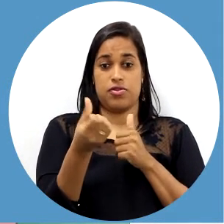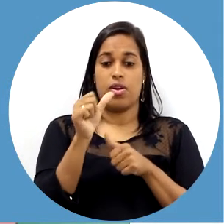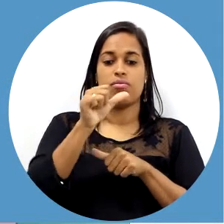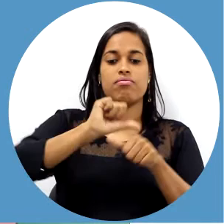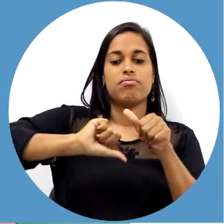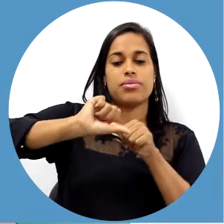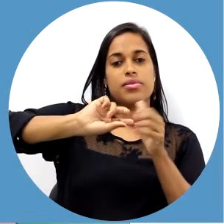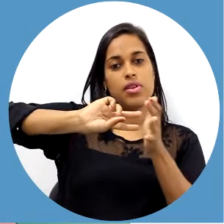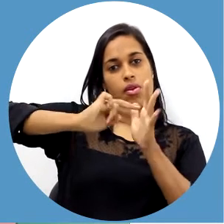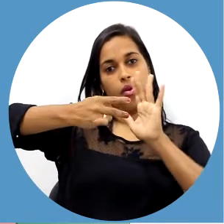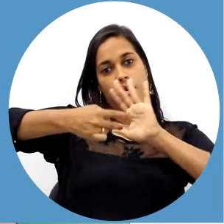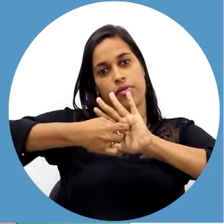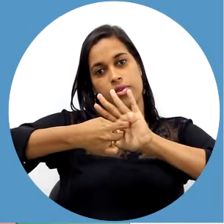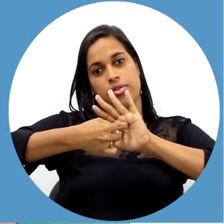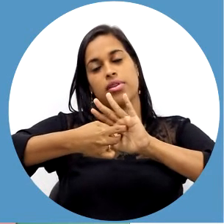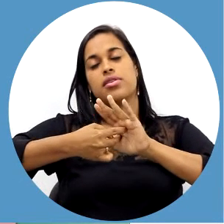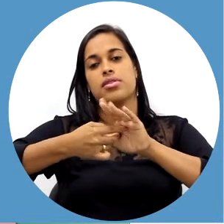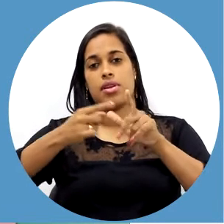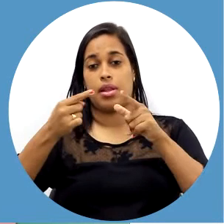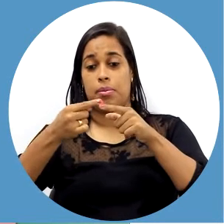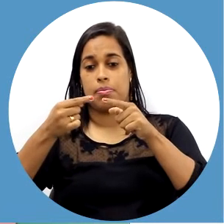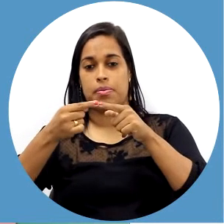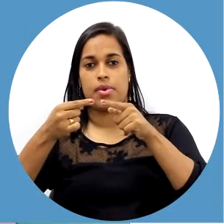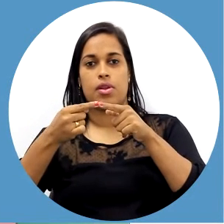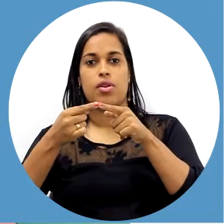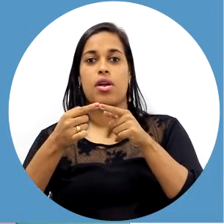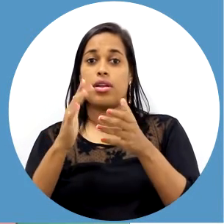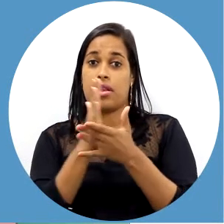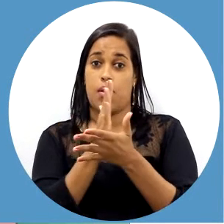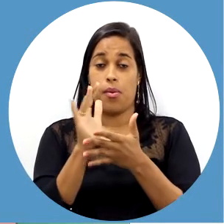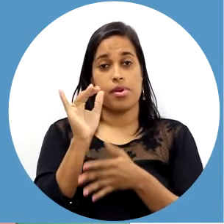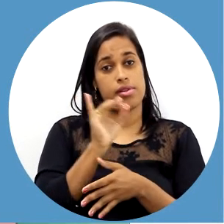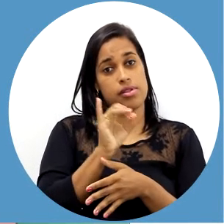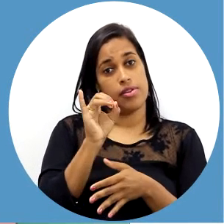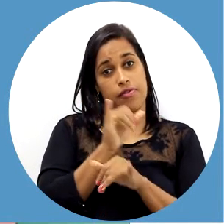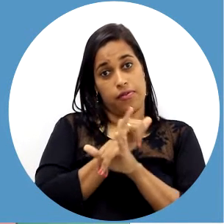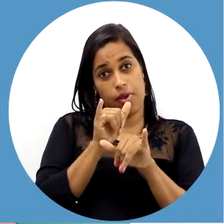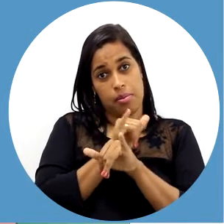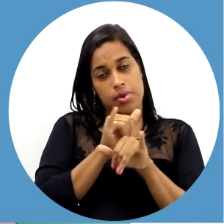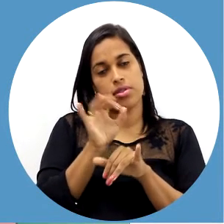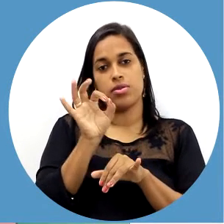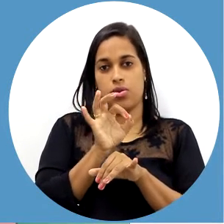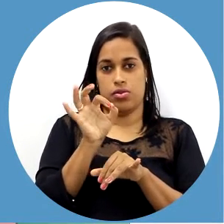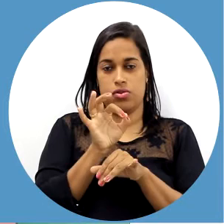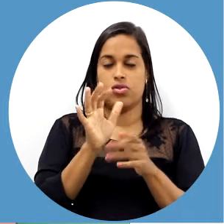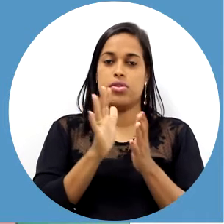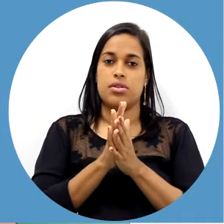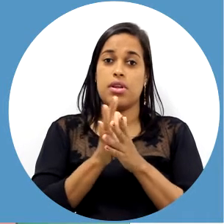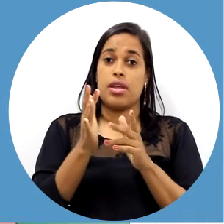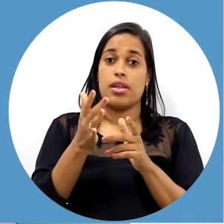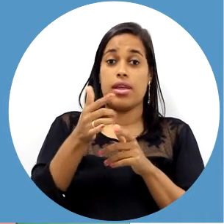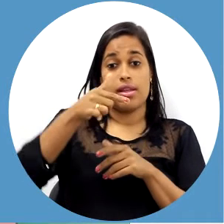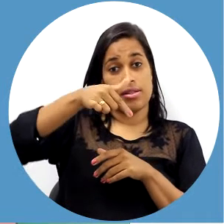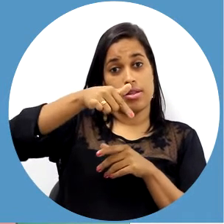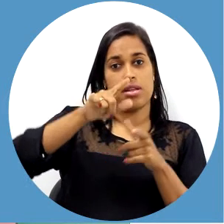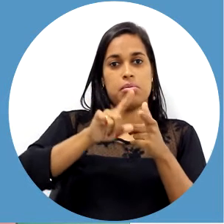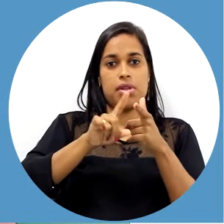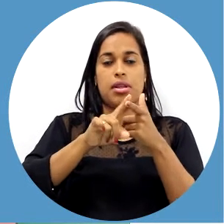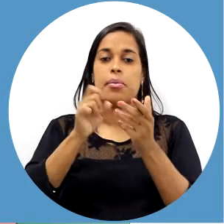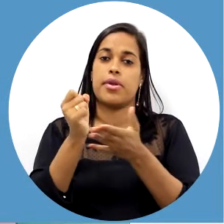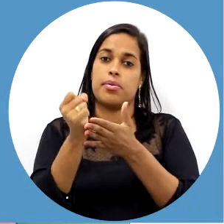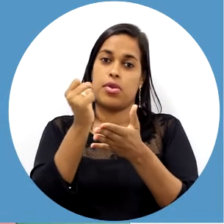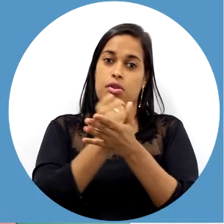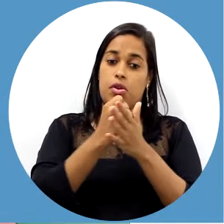com conversão e compactação dos dados. E a última camada, também a aplicação, tem a ver com os protocolos que estão